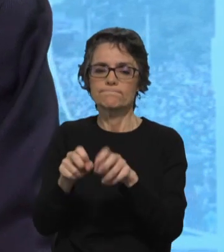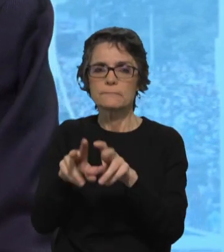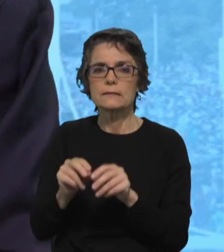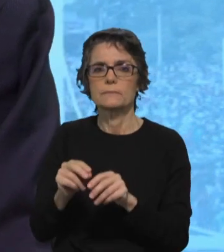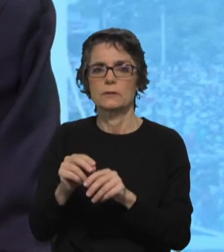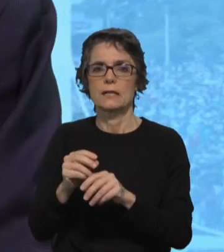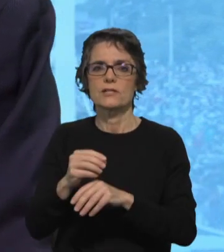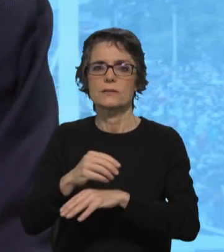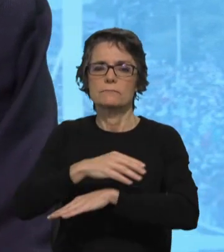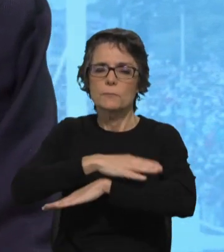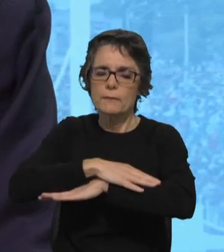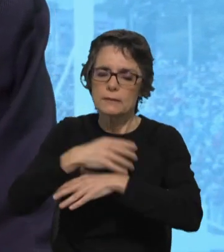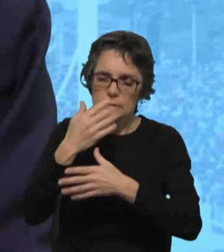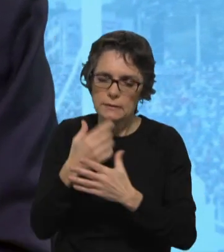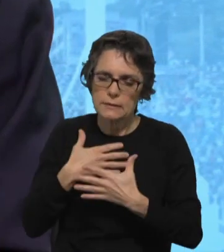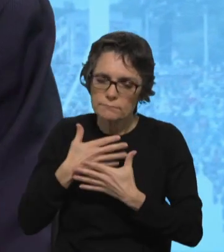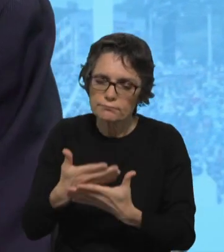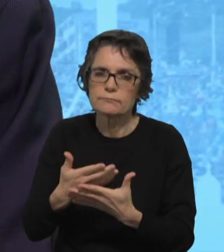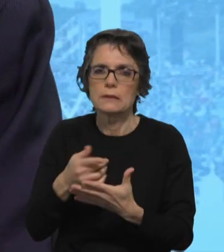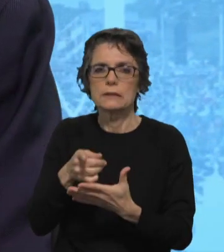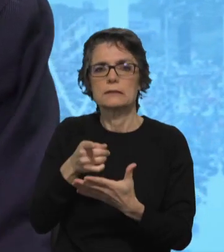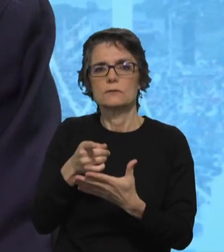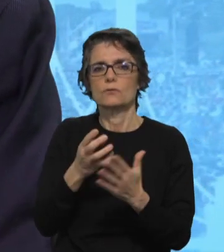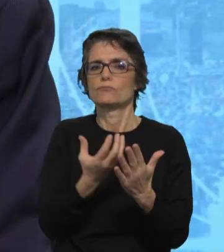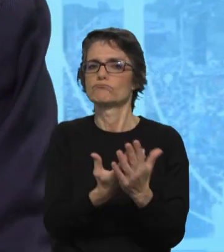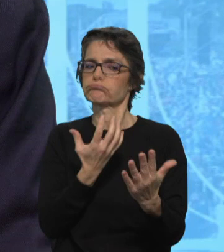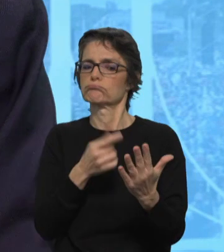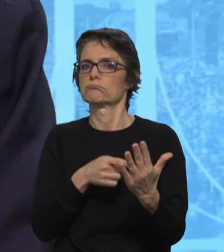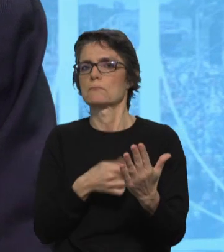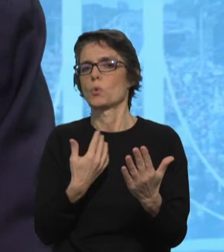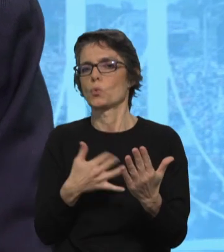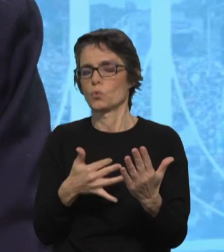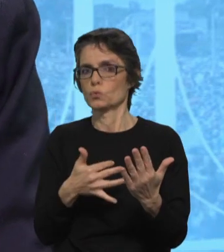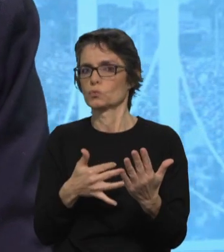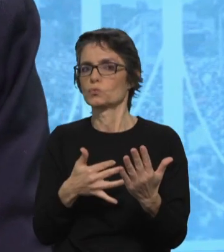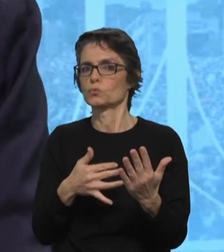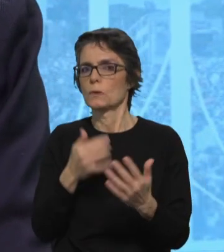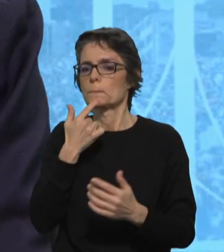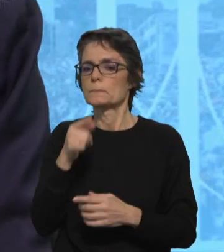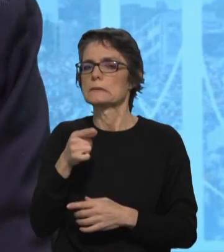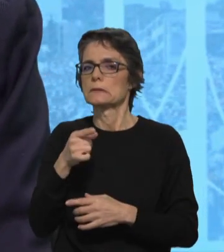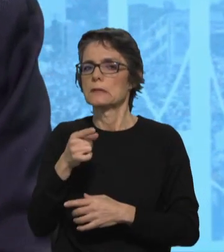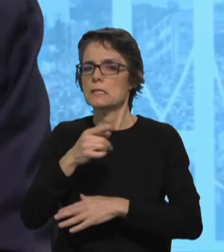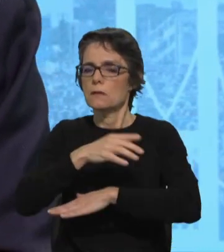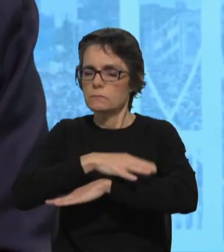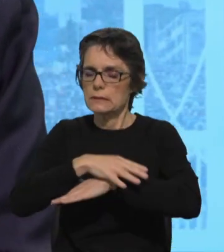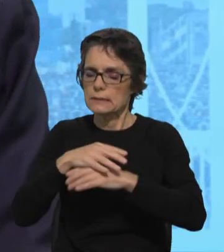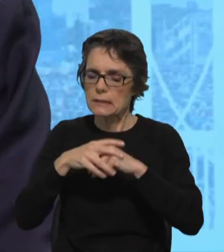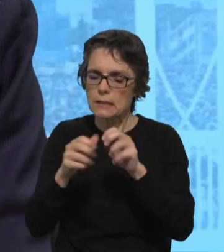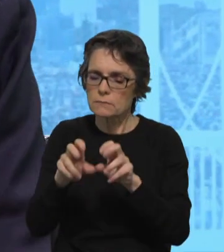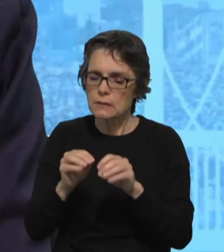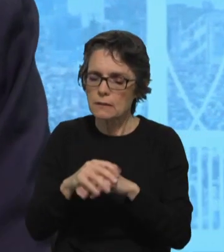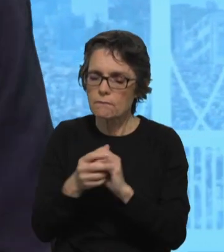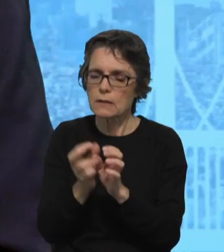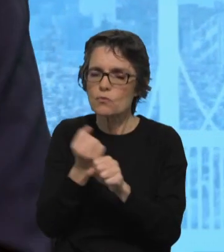enorme força simbólica. Isso não haja dúvidas nenhumas. E eu creio que o gesto do lava-pés interpreta